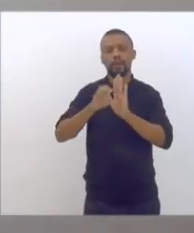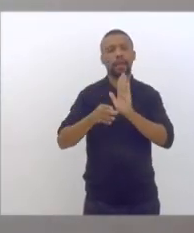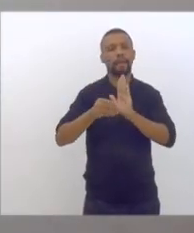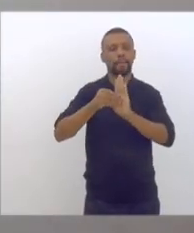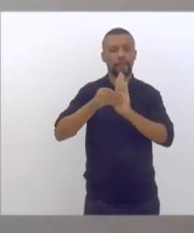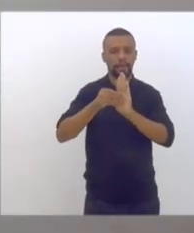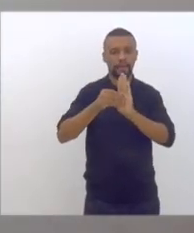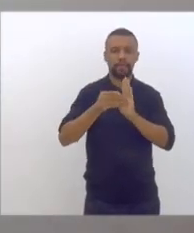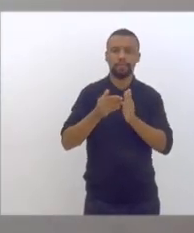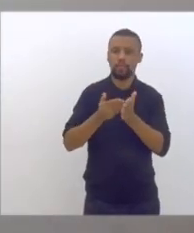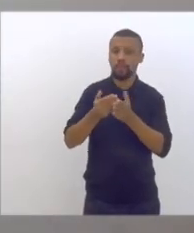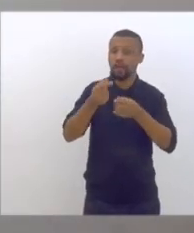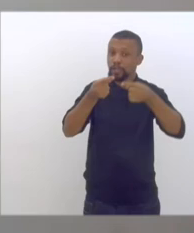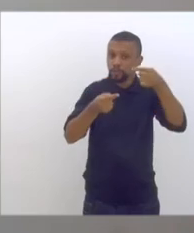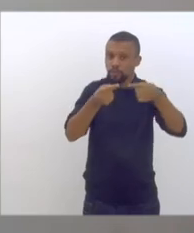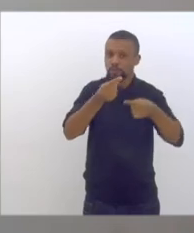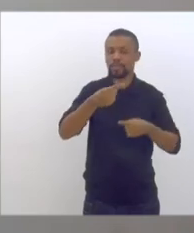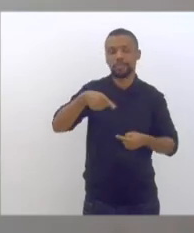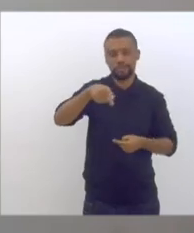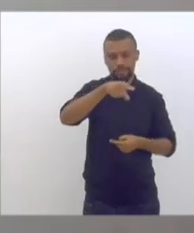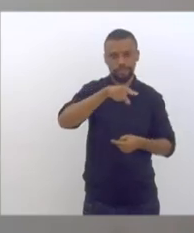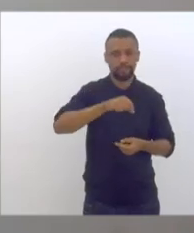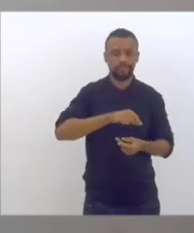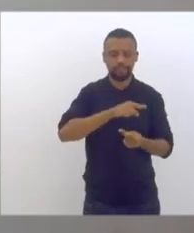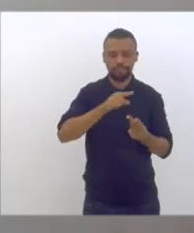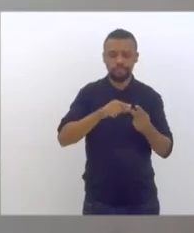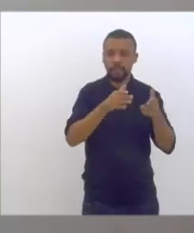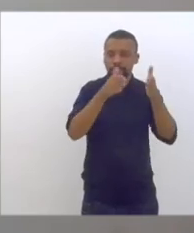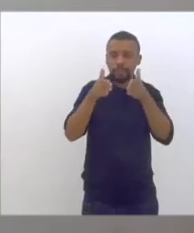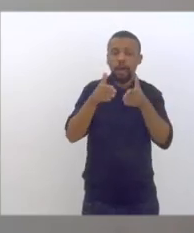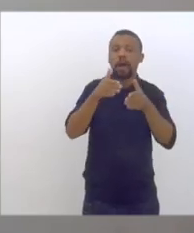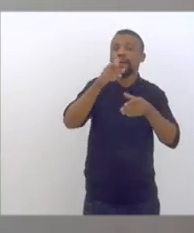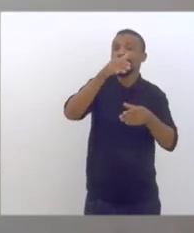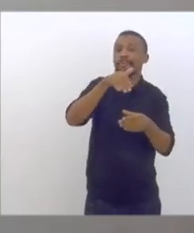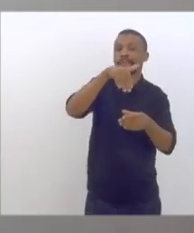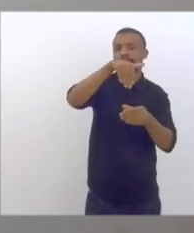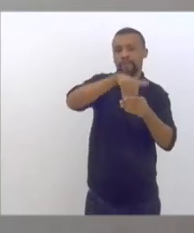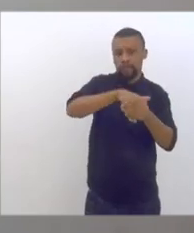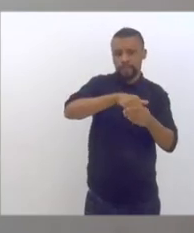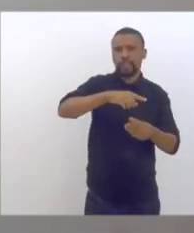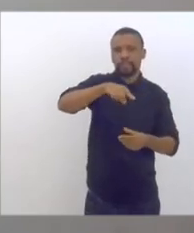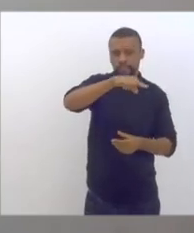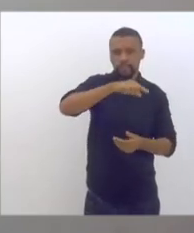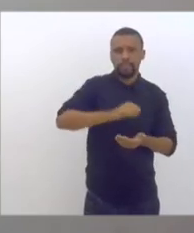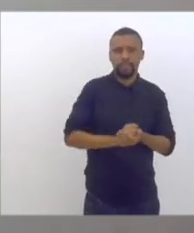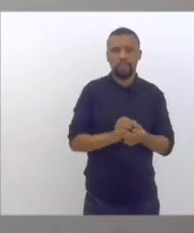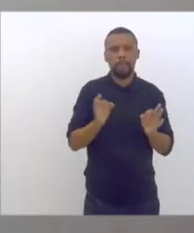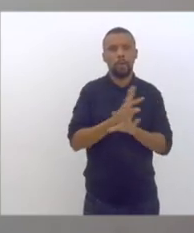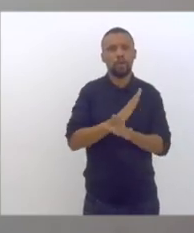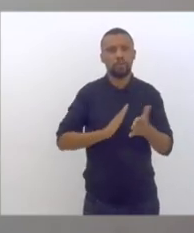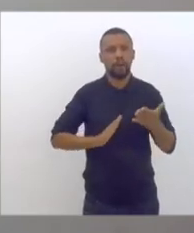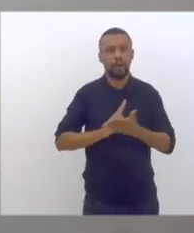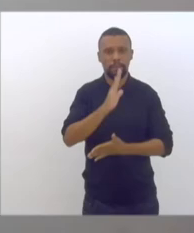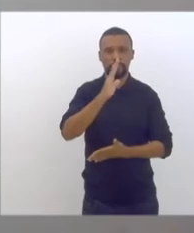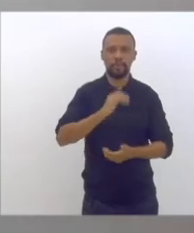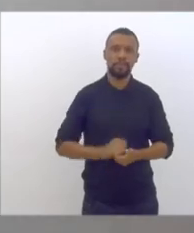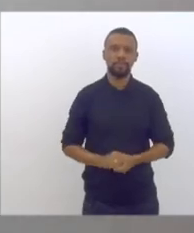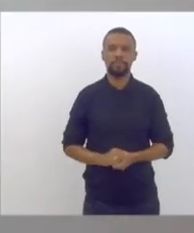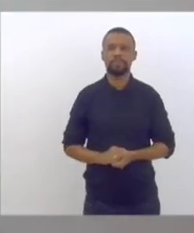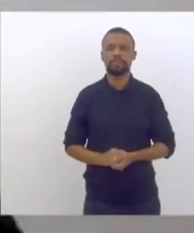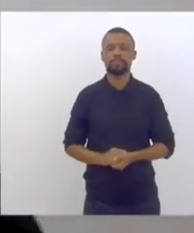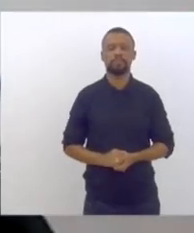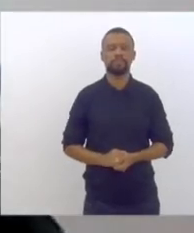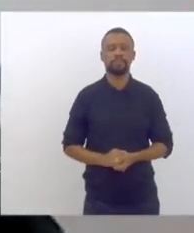em discussão e em votação e vamos lá